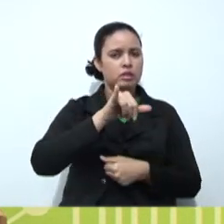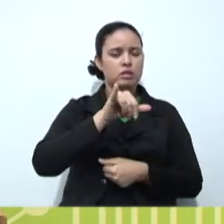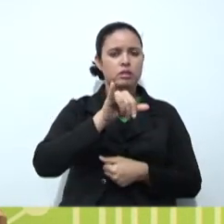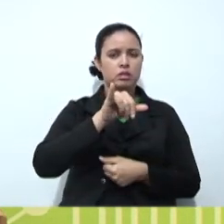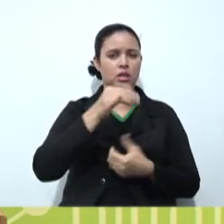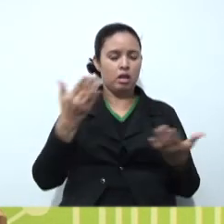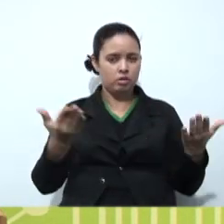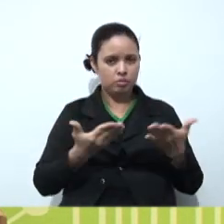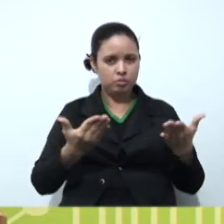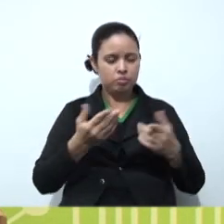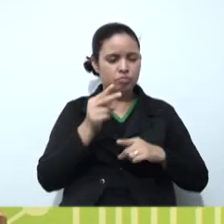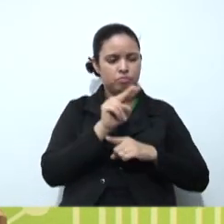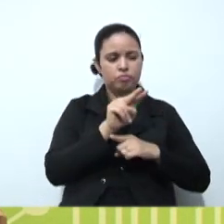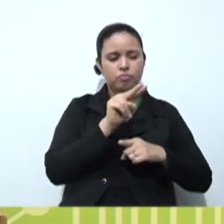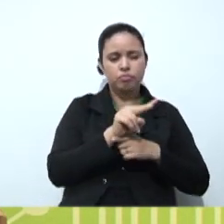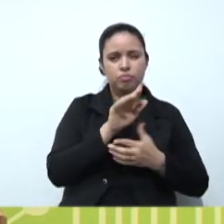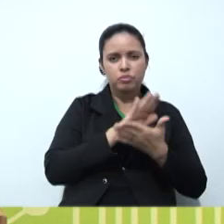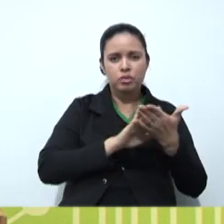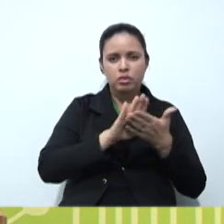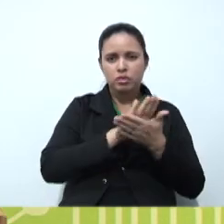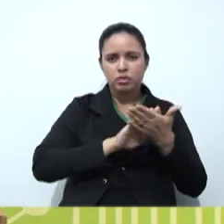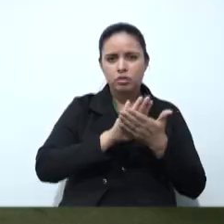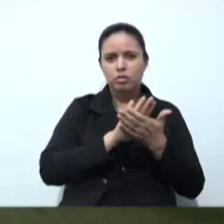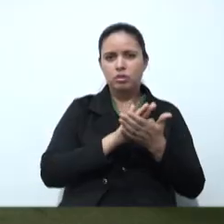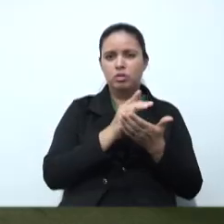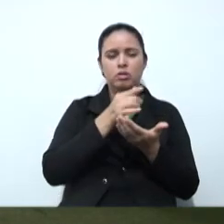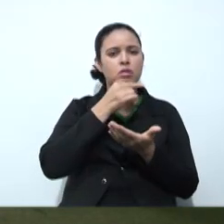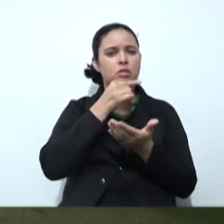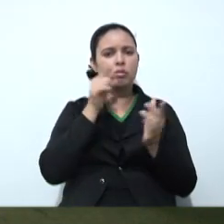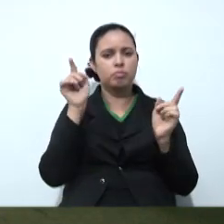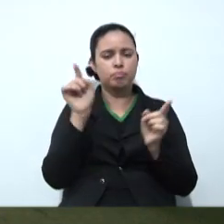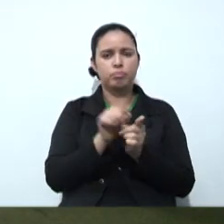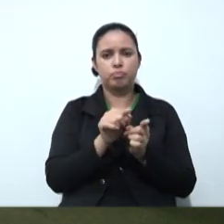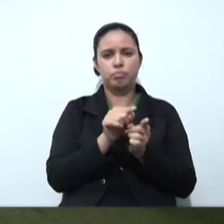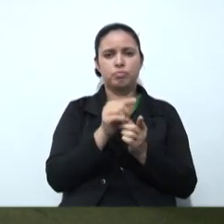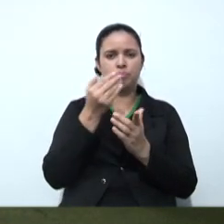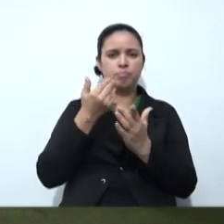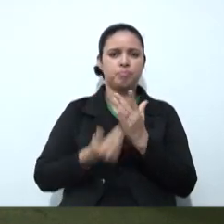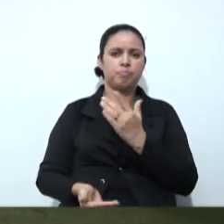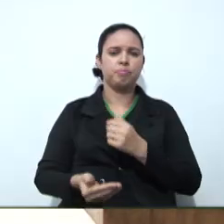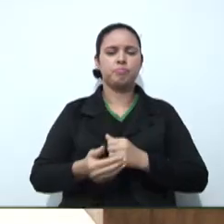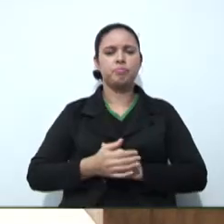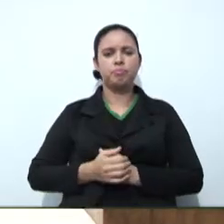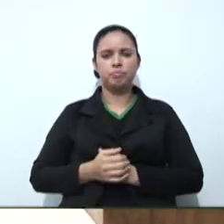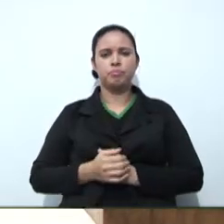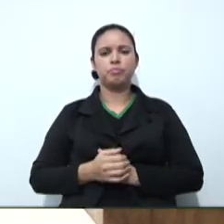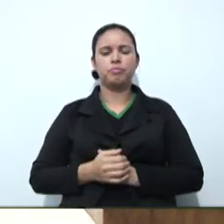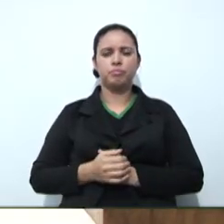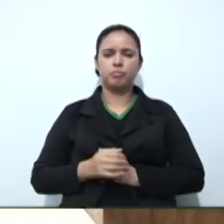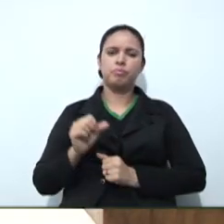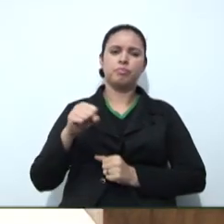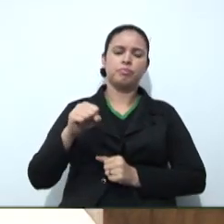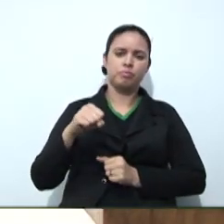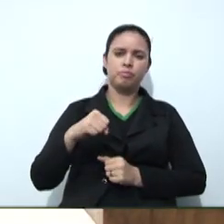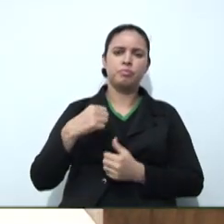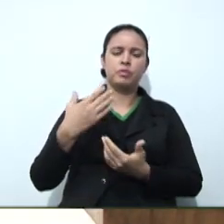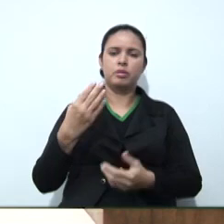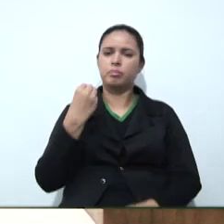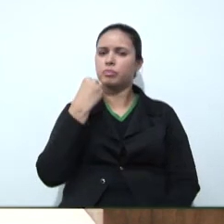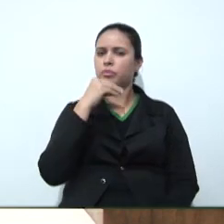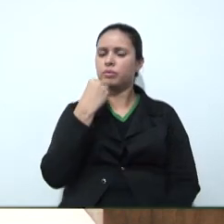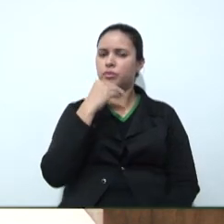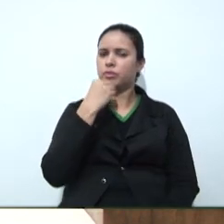utilizado, ele simplesmente vai se esgotar. Não é isso, professor? O que temos aí? É isso, professor Alberto. Eu gostaria de